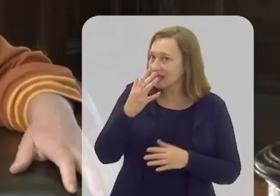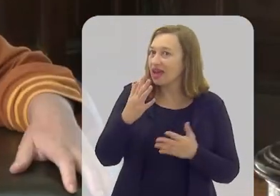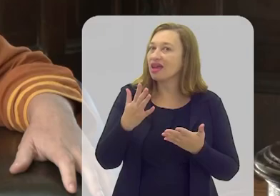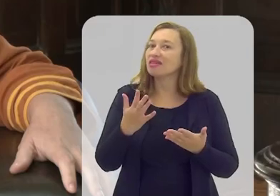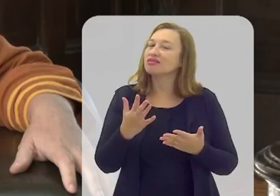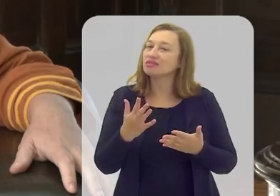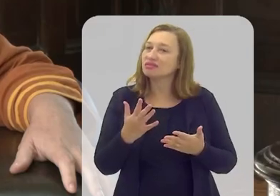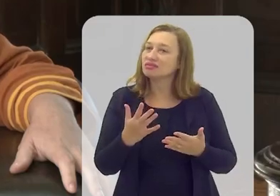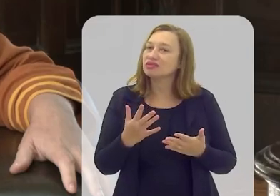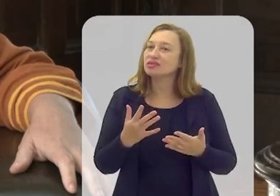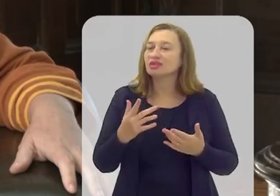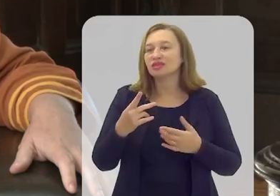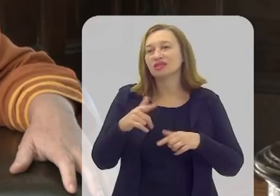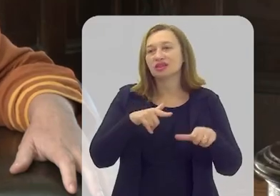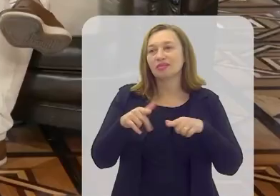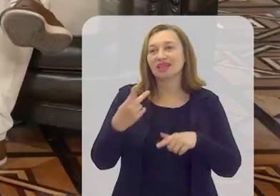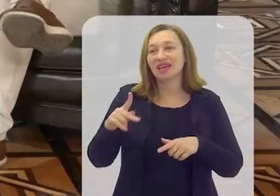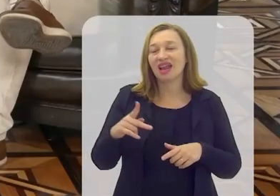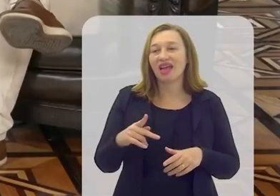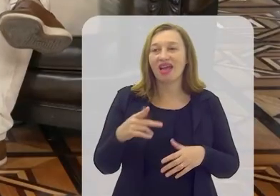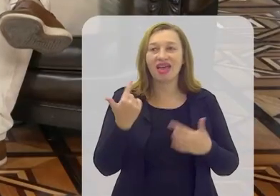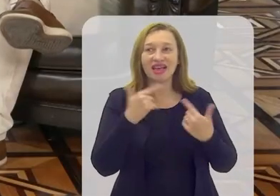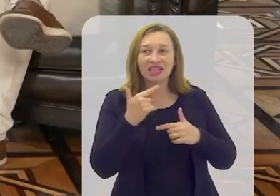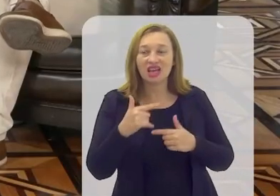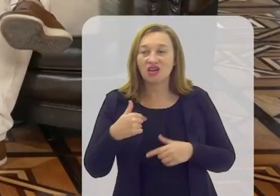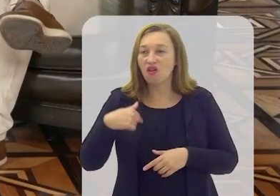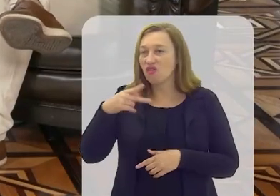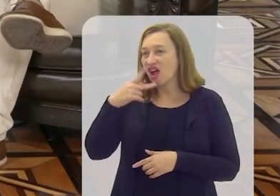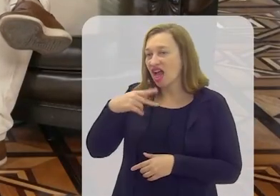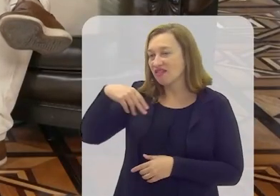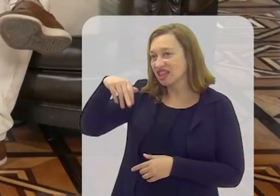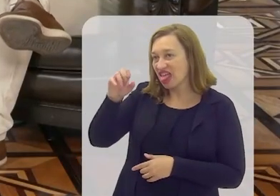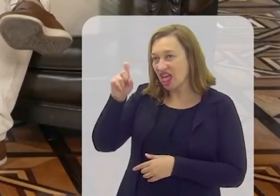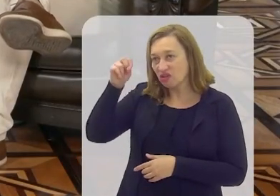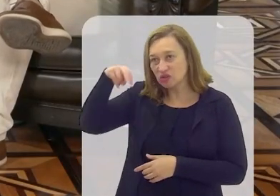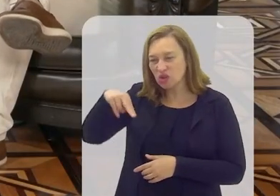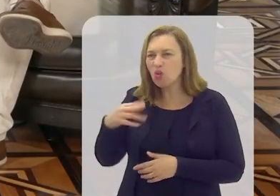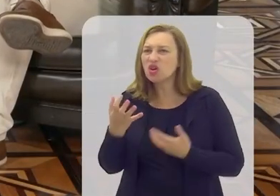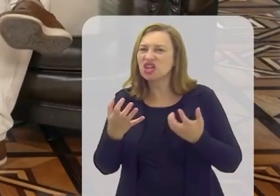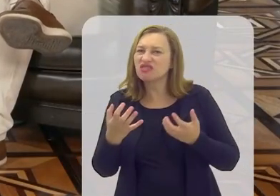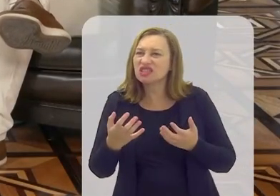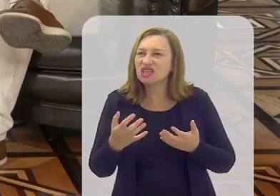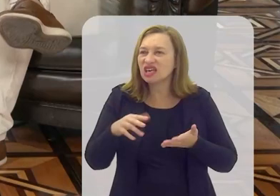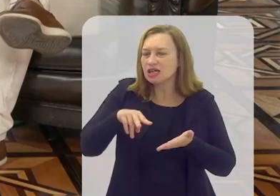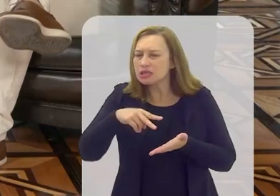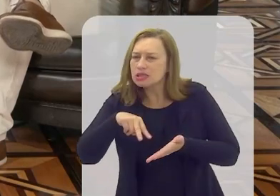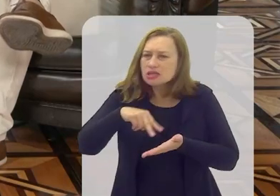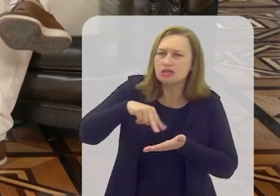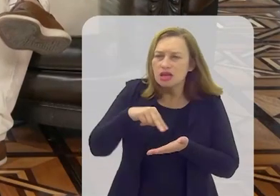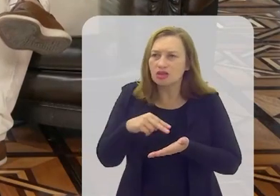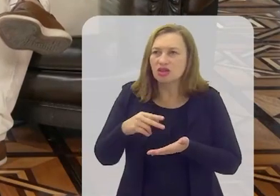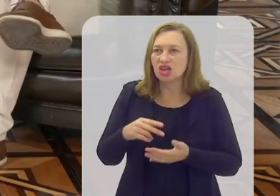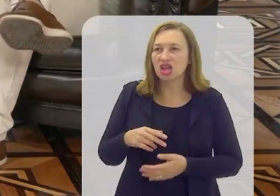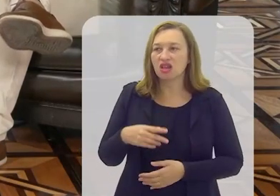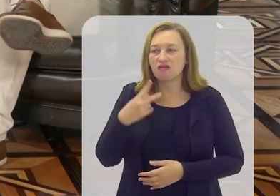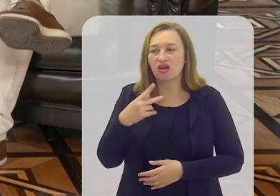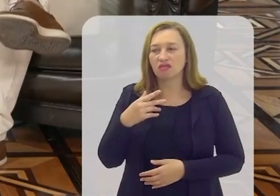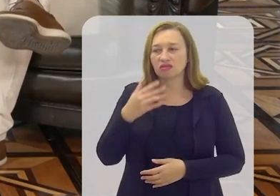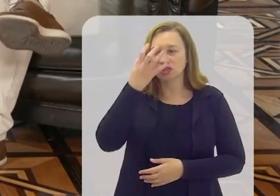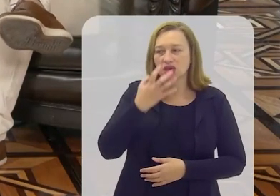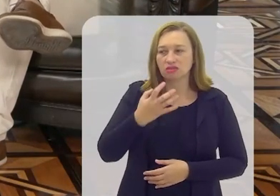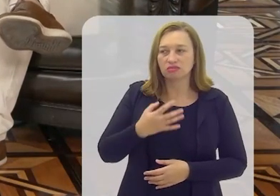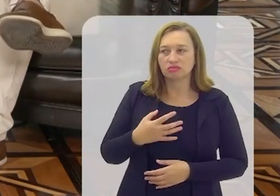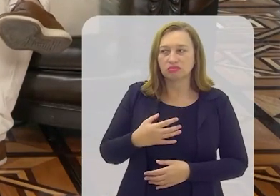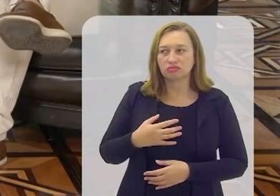ele faz. O mais engraçado, quando a gente ia gravar, Lana, eu falava assim, Nelson, eu queria que você se movimentasse um pouquinho, dançasse. Ele,